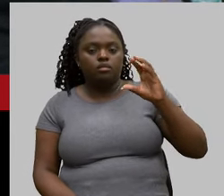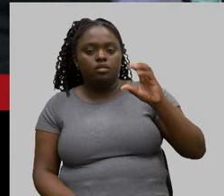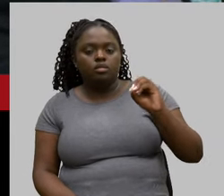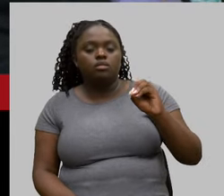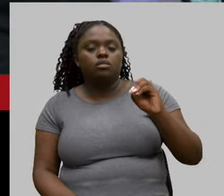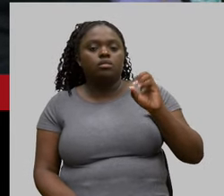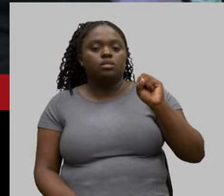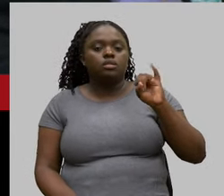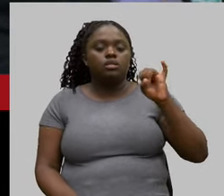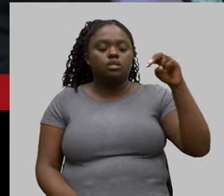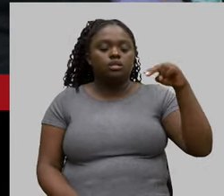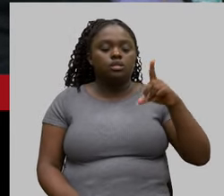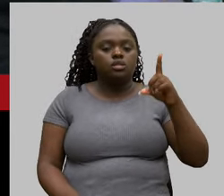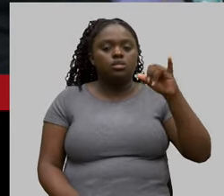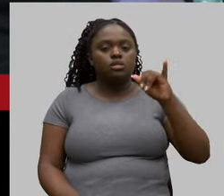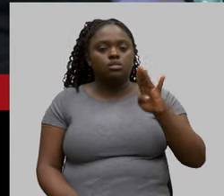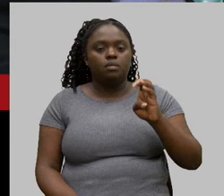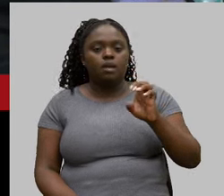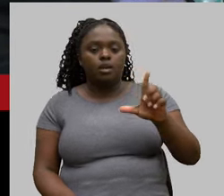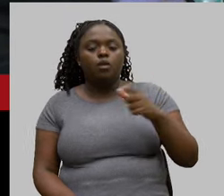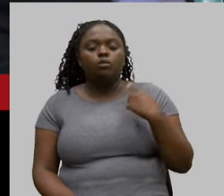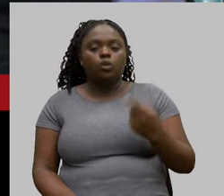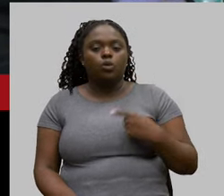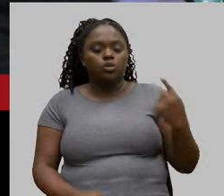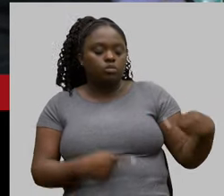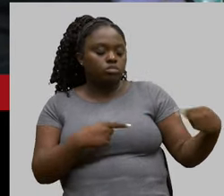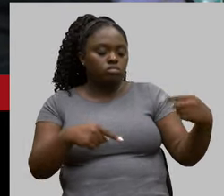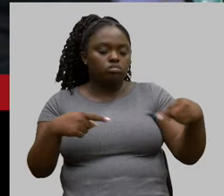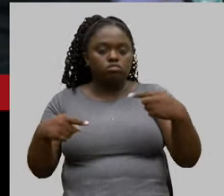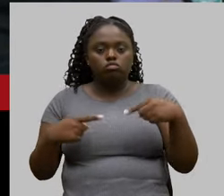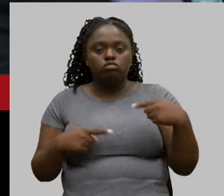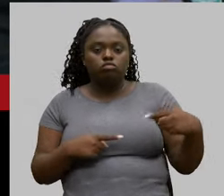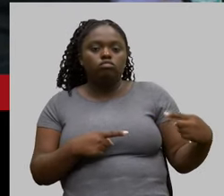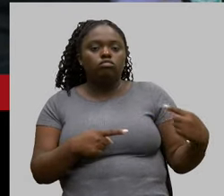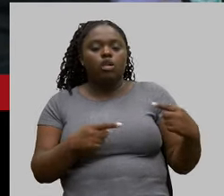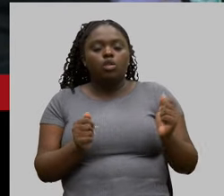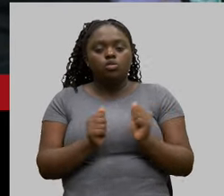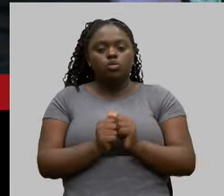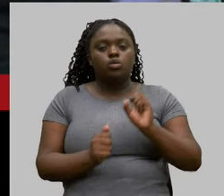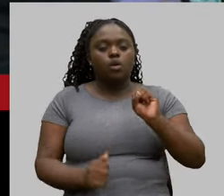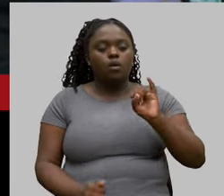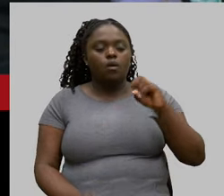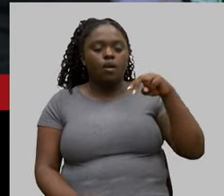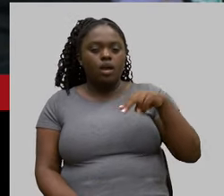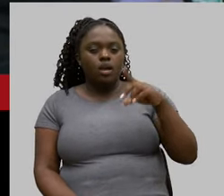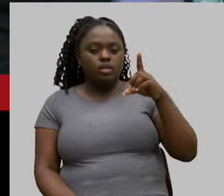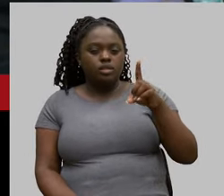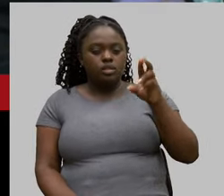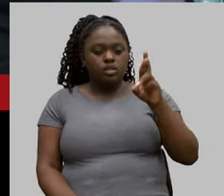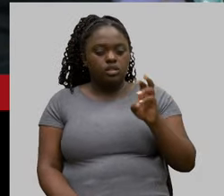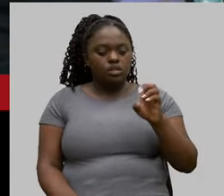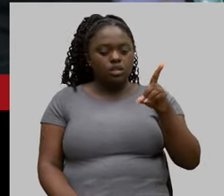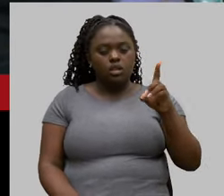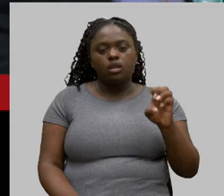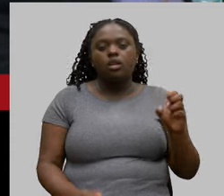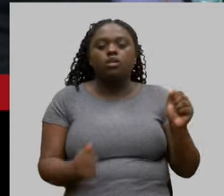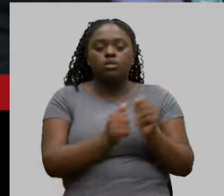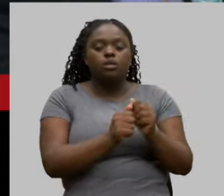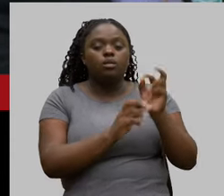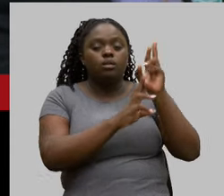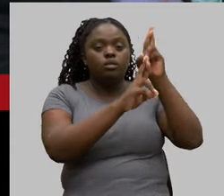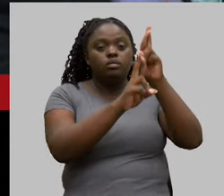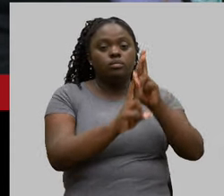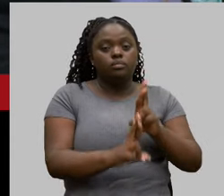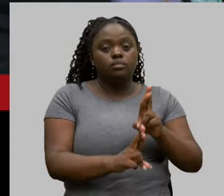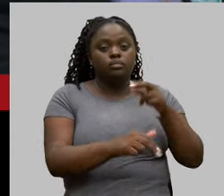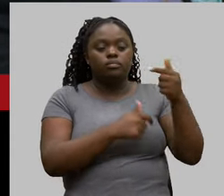Deb a gente tem discutido entre nós né as as as as os representantes da